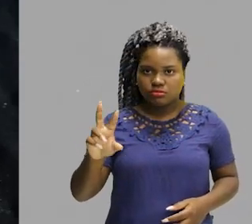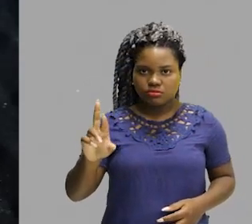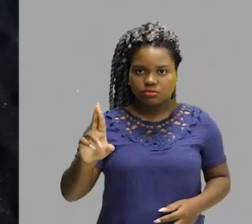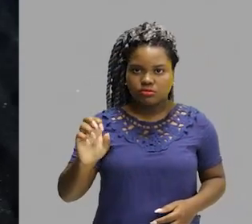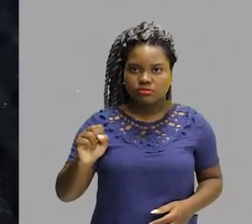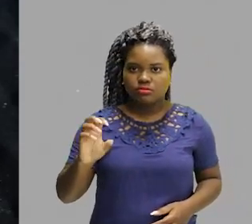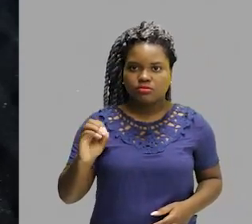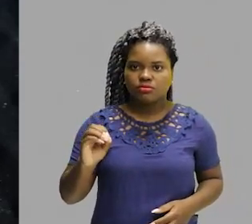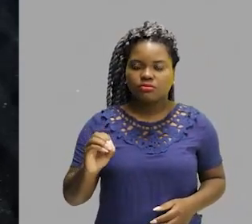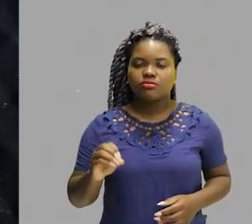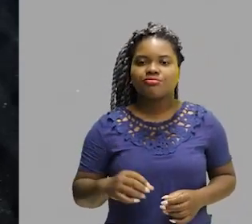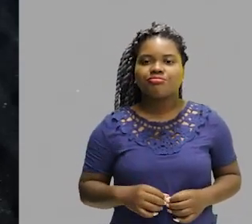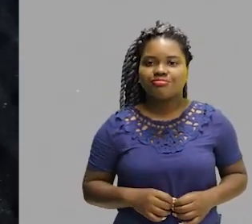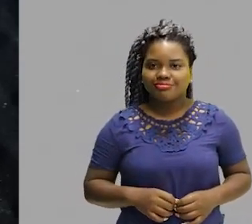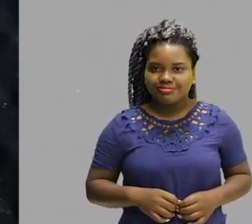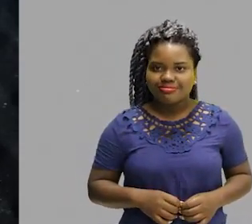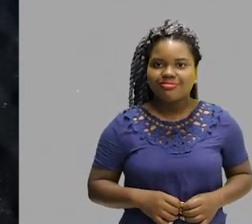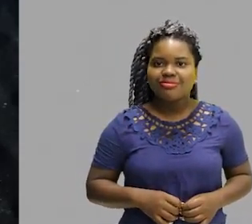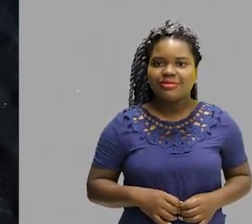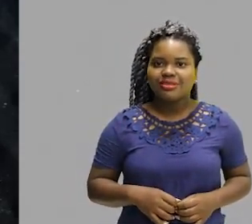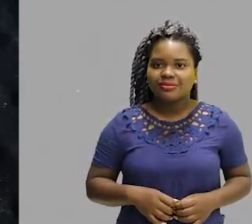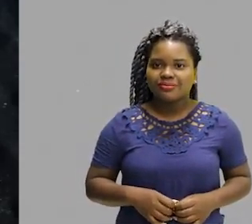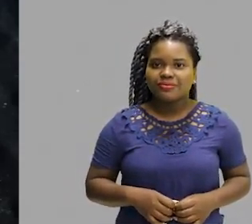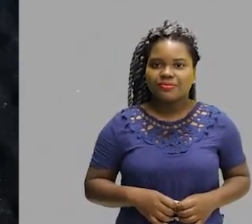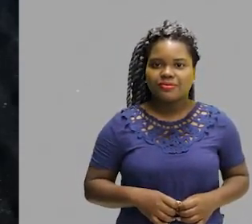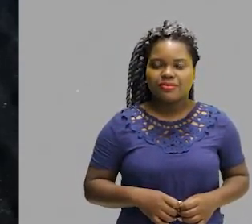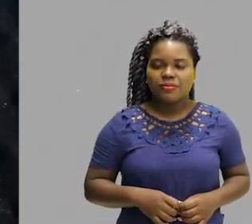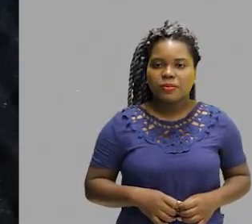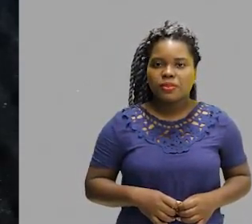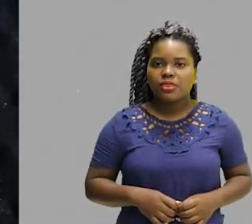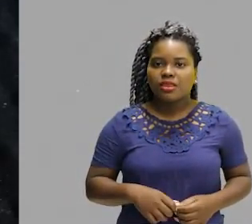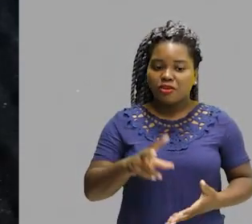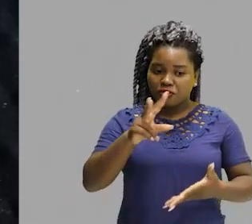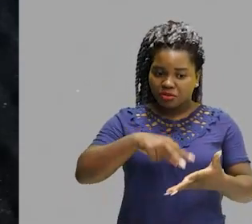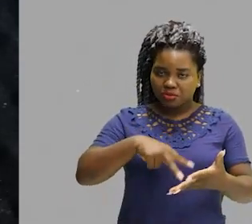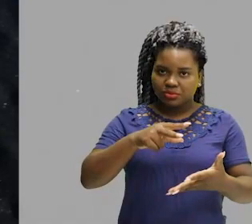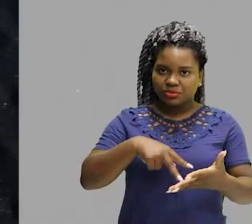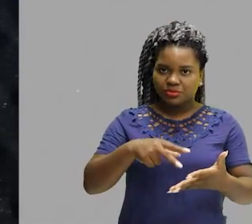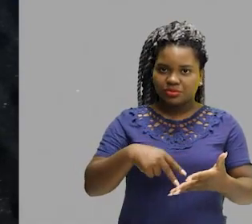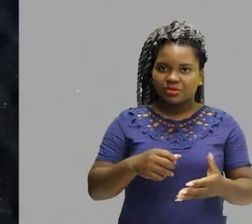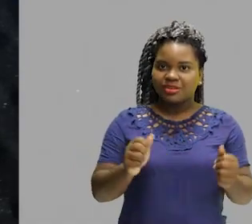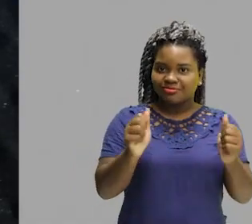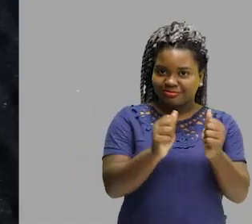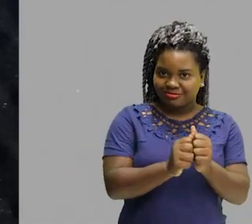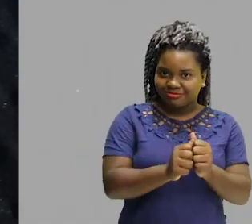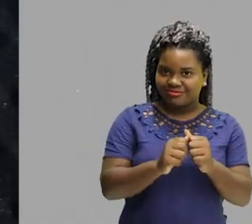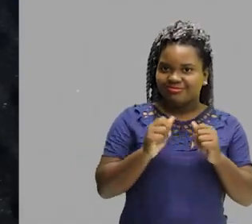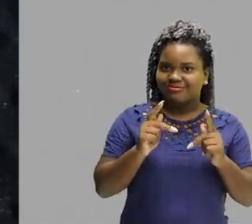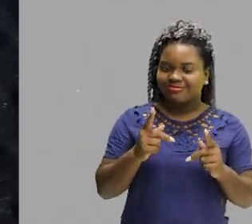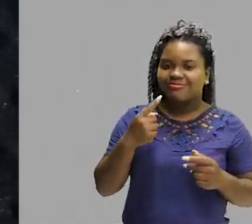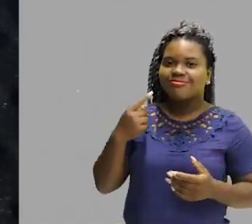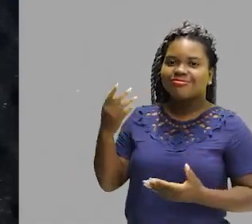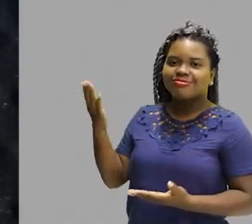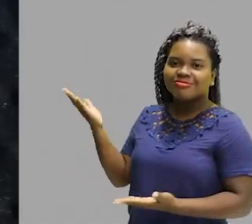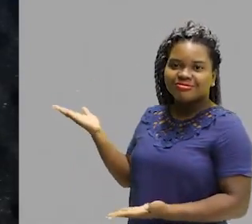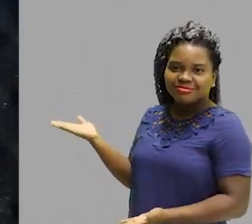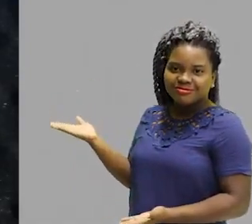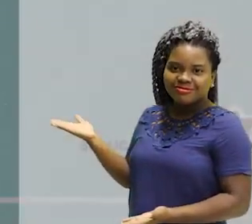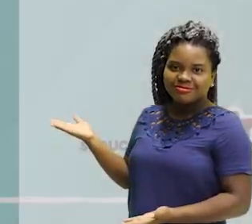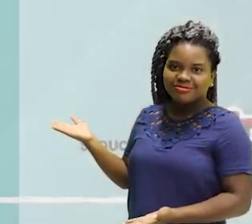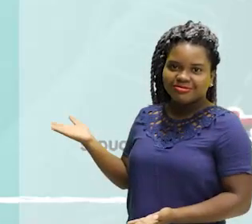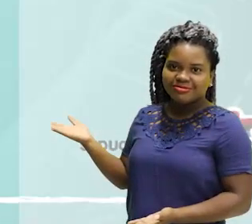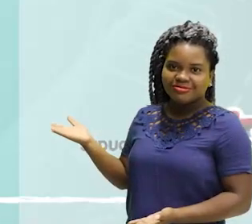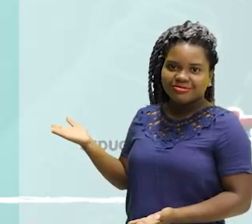poema de 4 estrofes, sendo 2 quartetos e 2 tercetos. Vamos ler? Acompanha comigo o Soneto da Contrição.